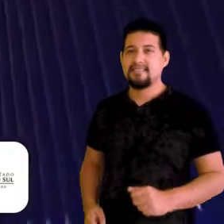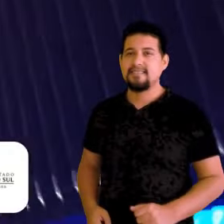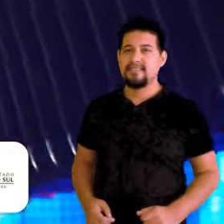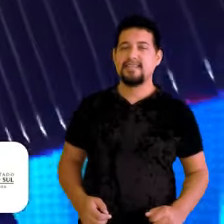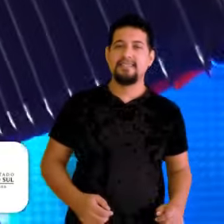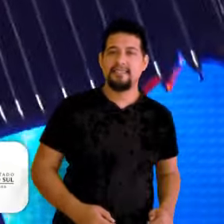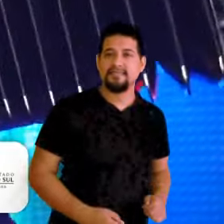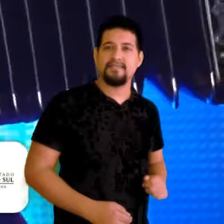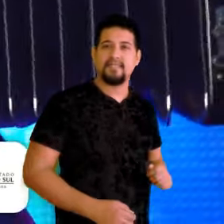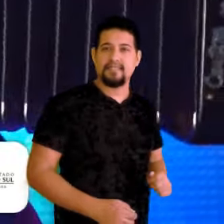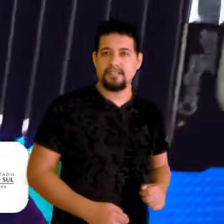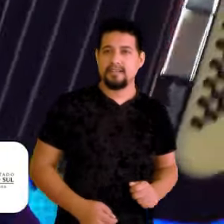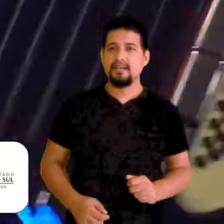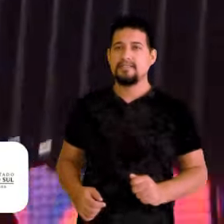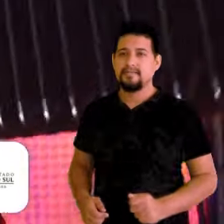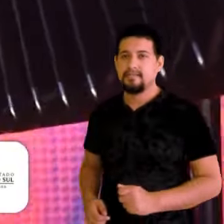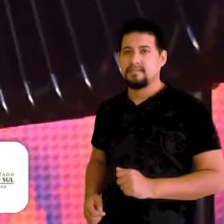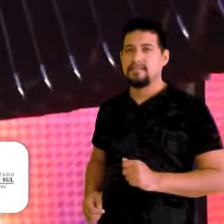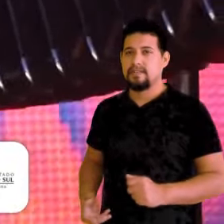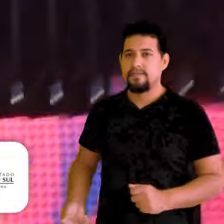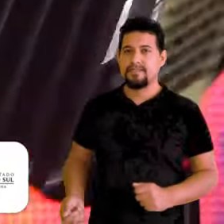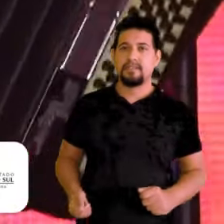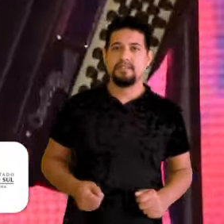Muito sentimento. Sentimento.